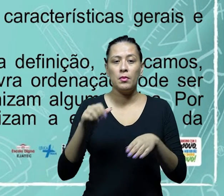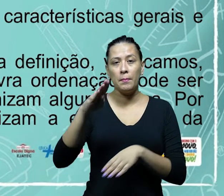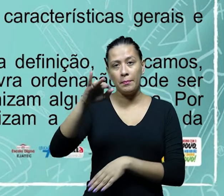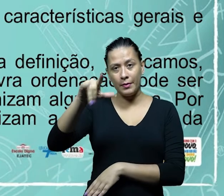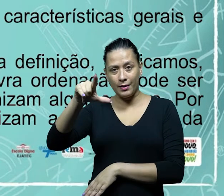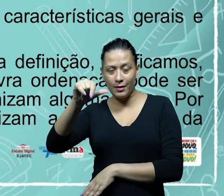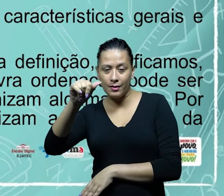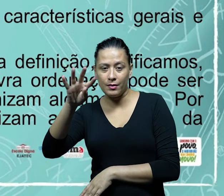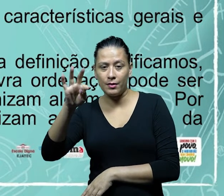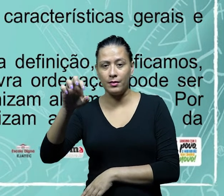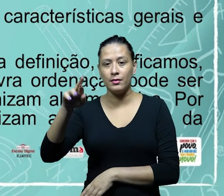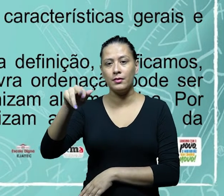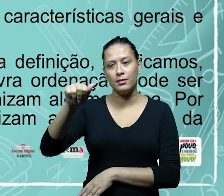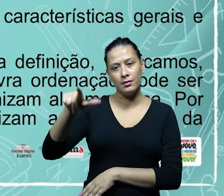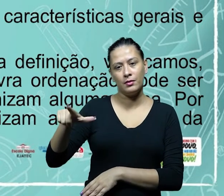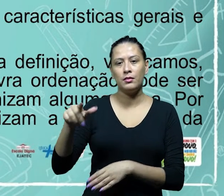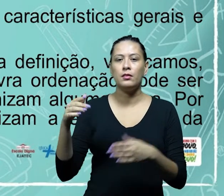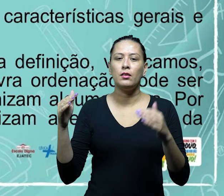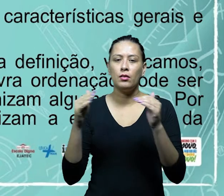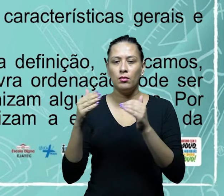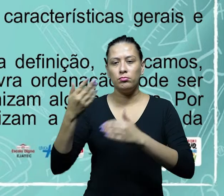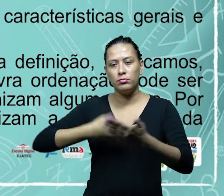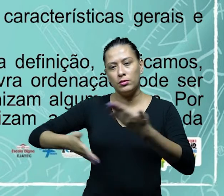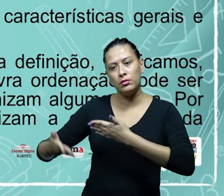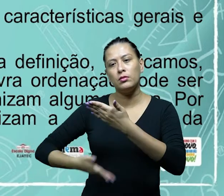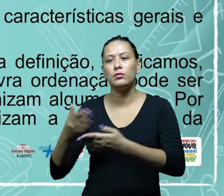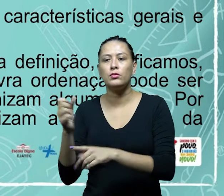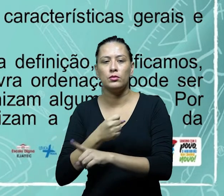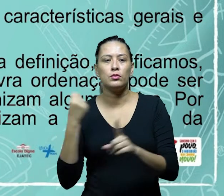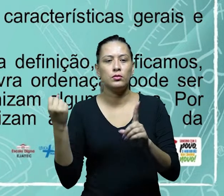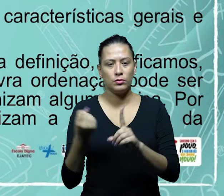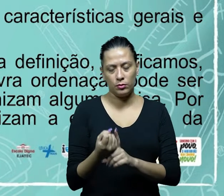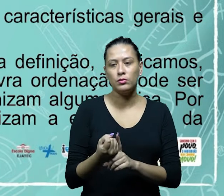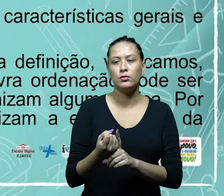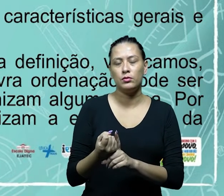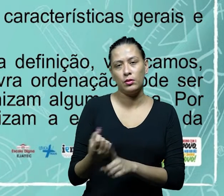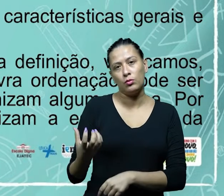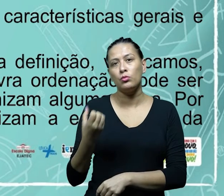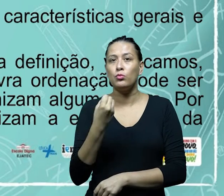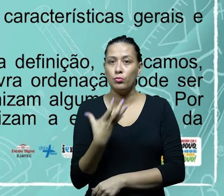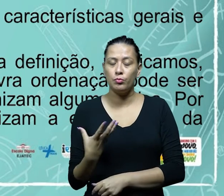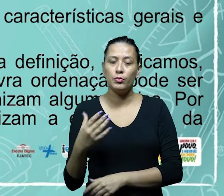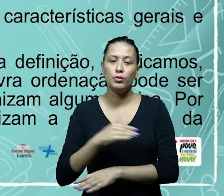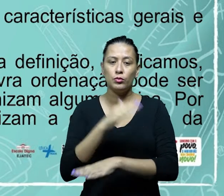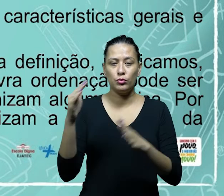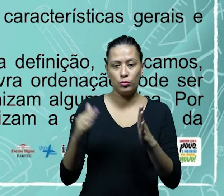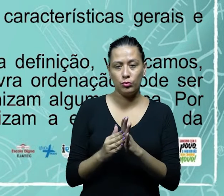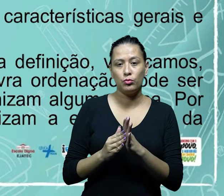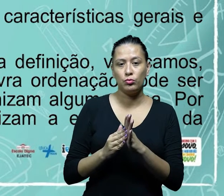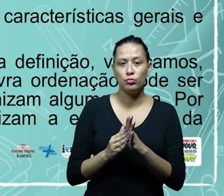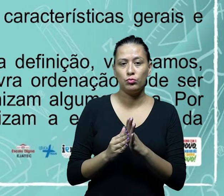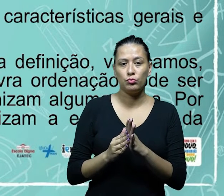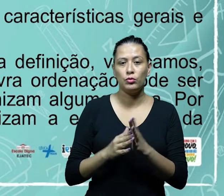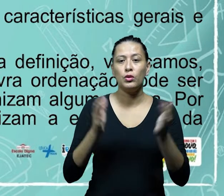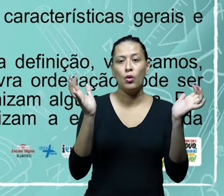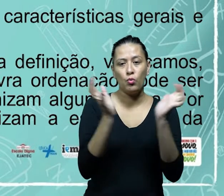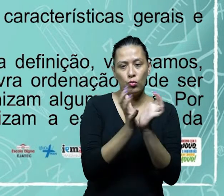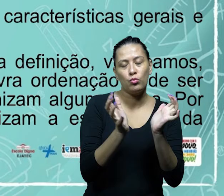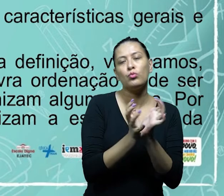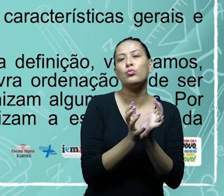comum o direito assim é um conjunto de normas éticas ou seja ele é uma ordenação ética